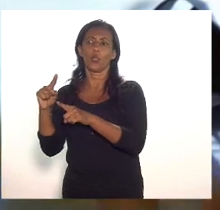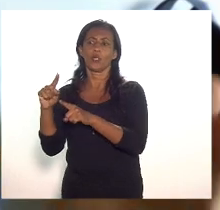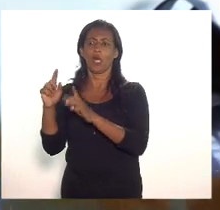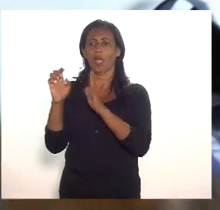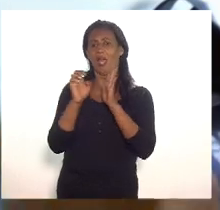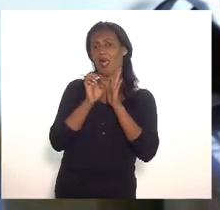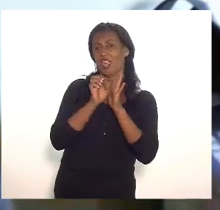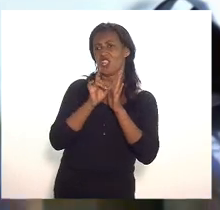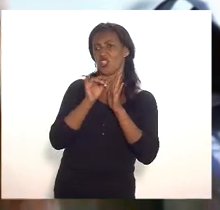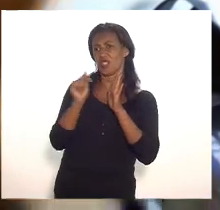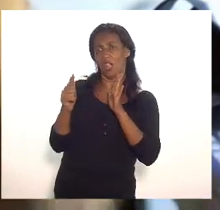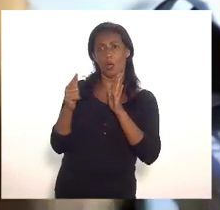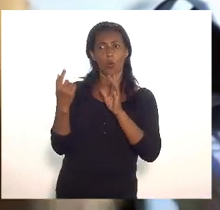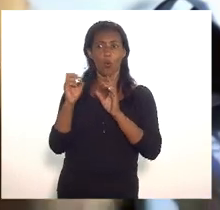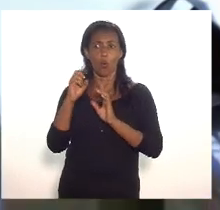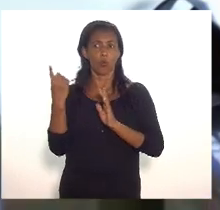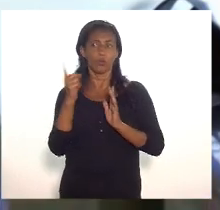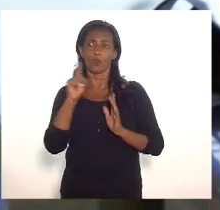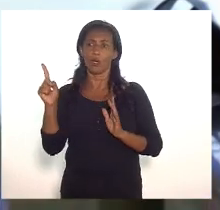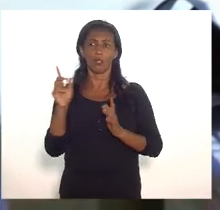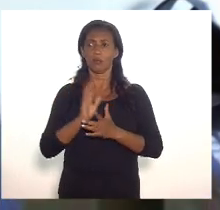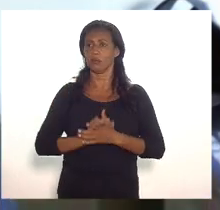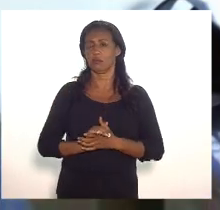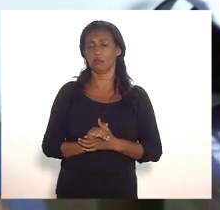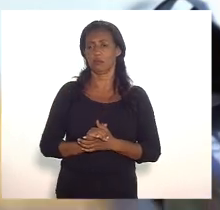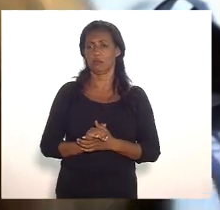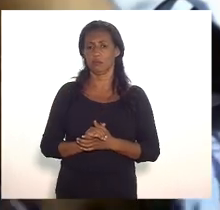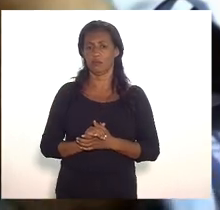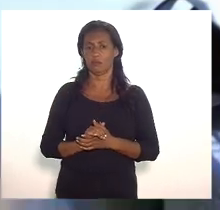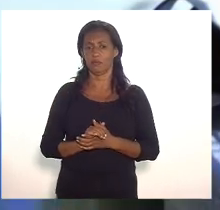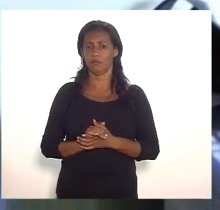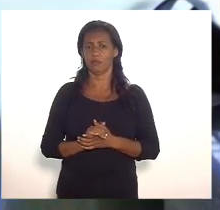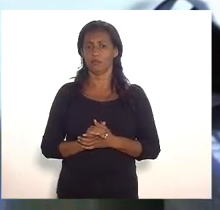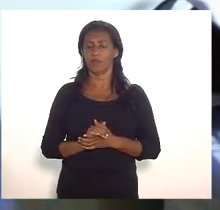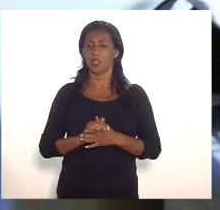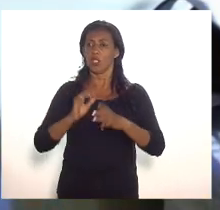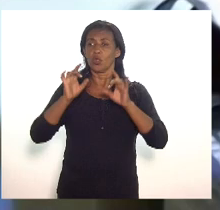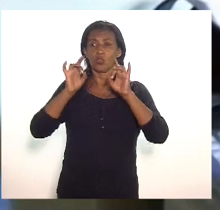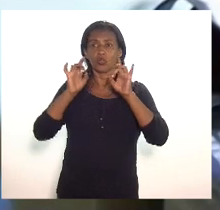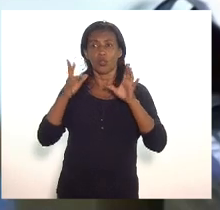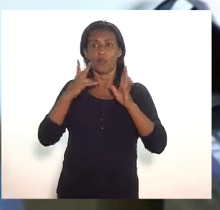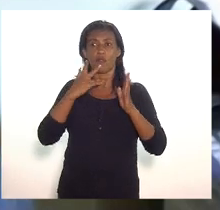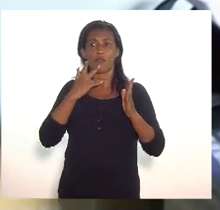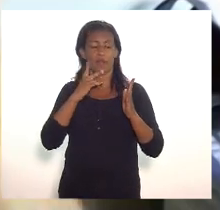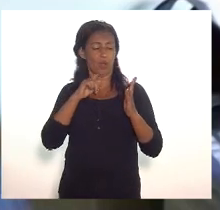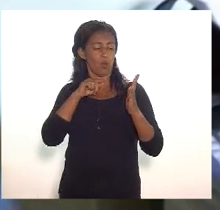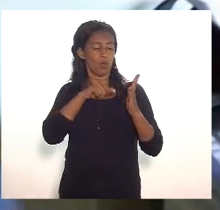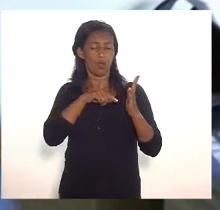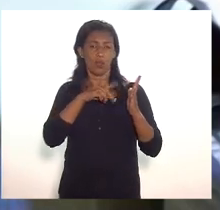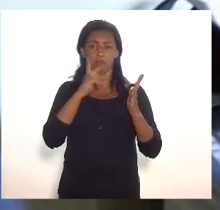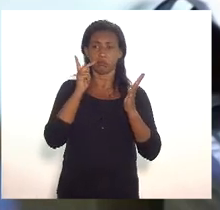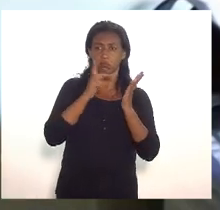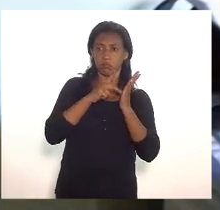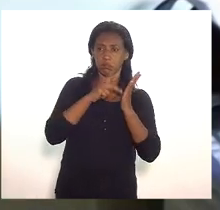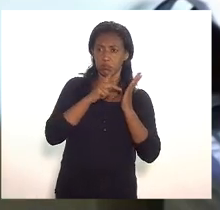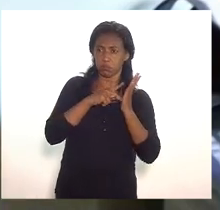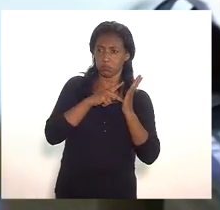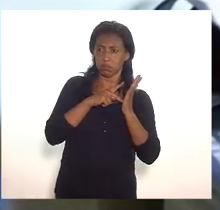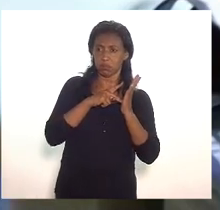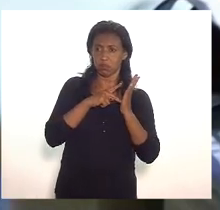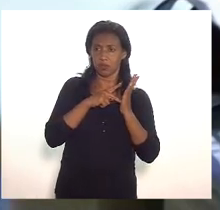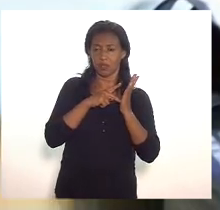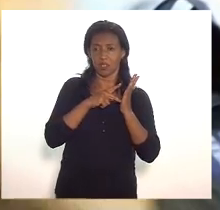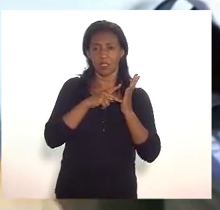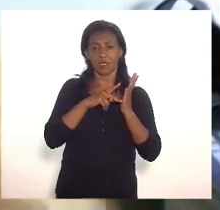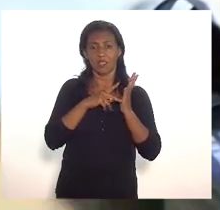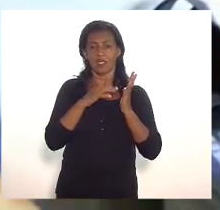nenhum. A defesa foi da legalidade e a defesa foi de